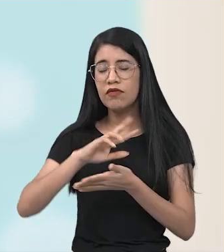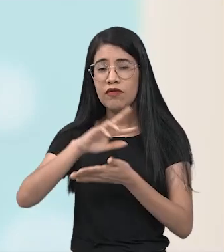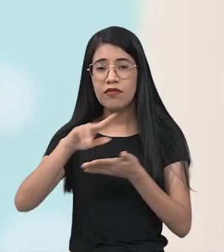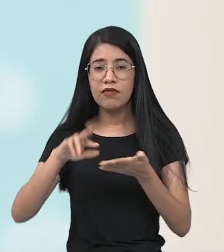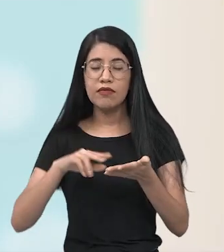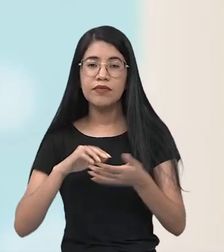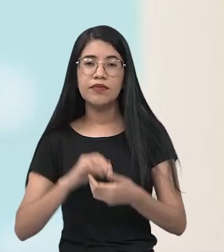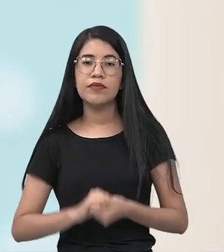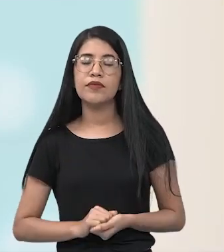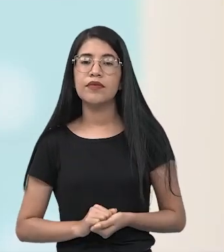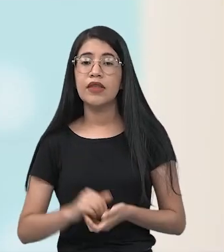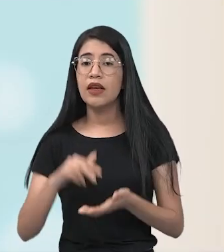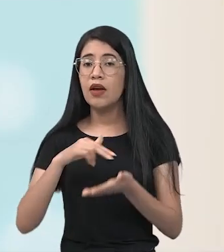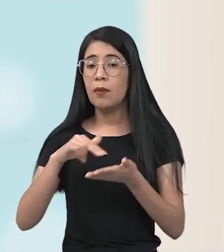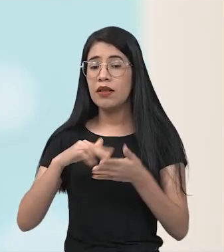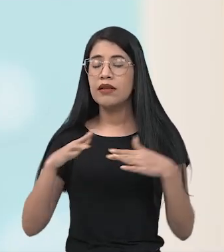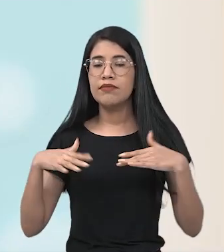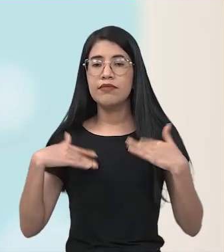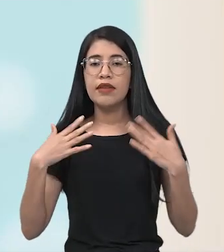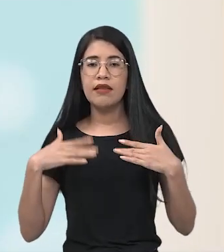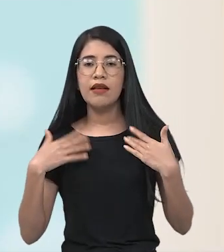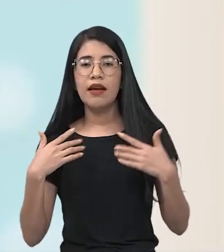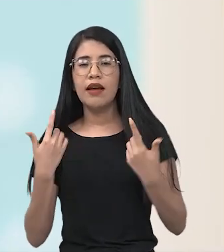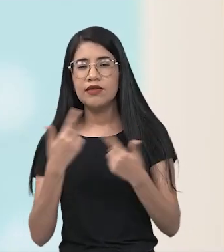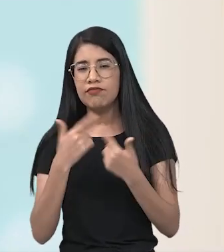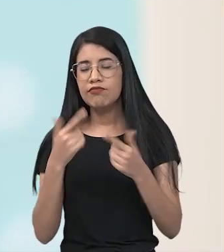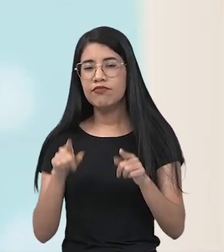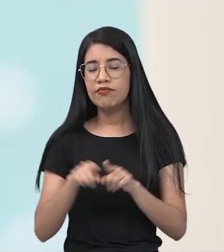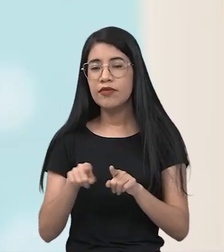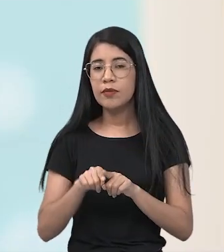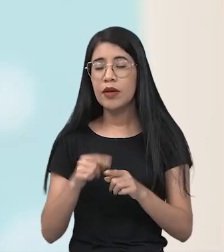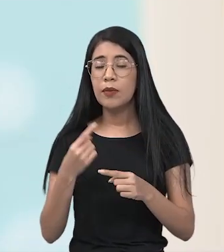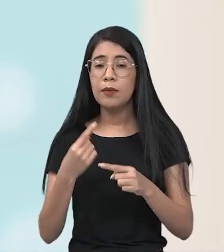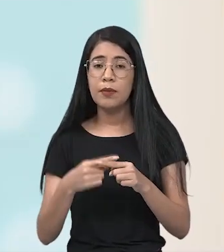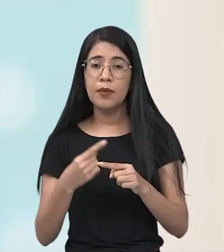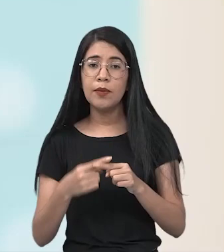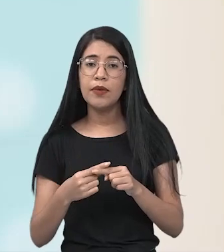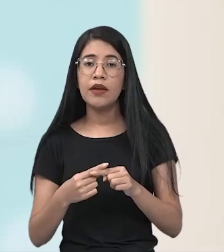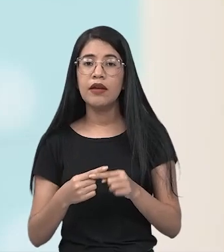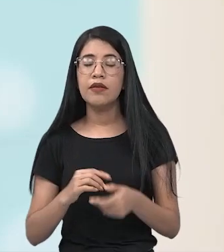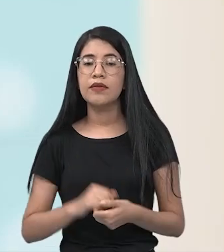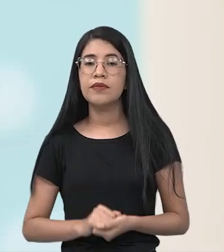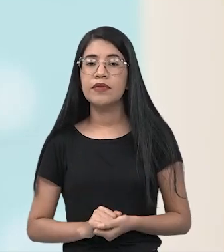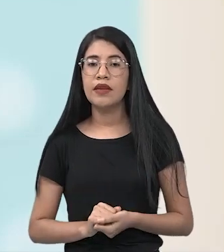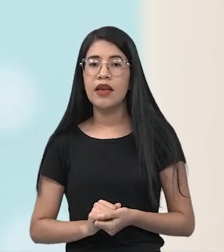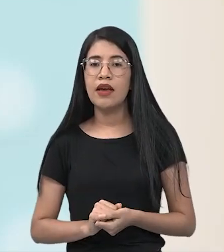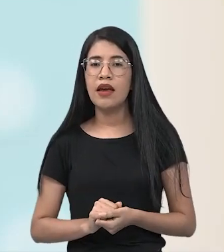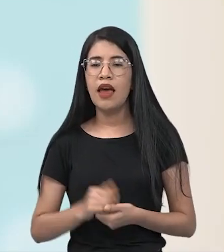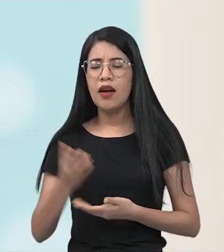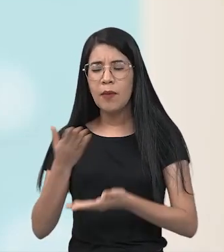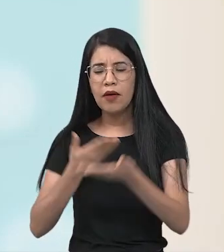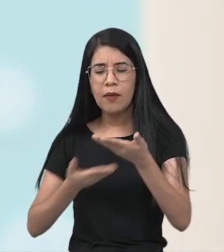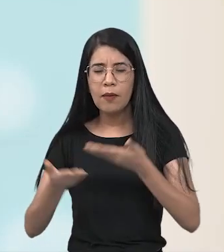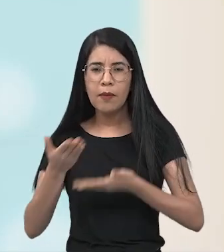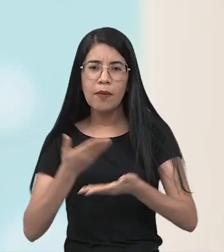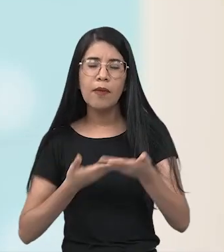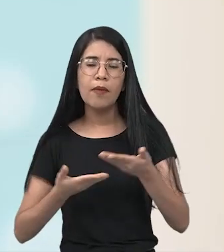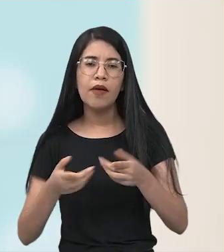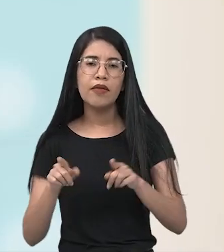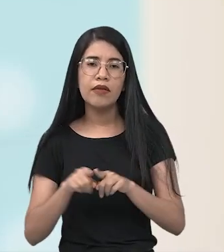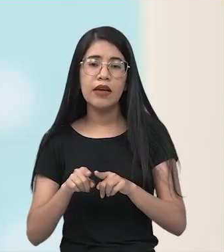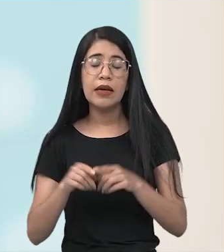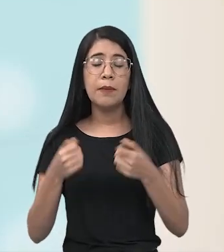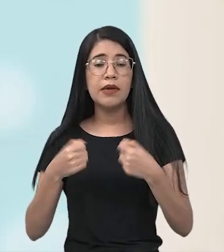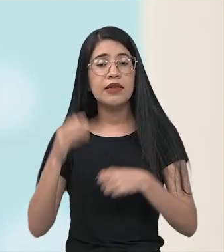Uma dança bem alegre, bem divertida, justamente porque era uma forma de confraternização. Então, a gente